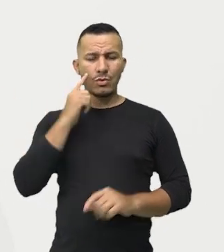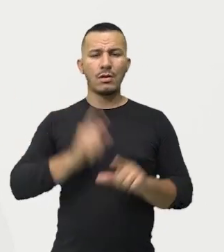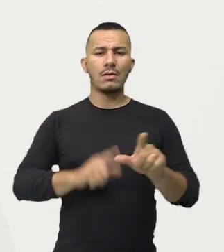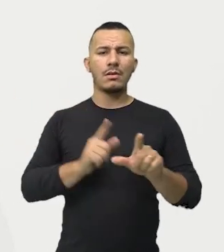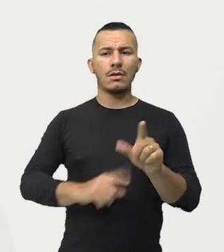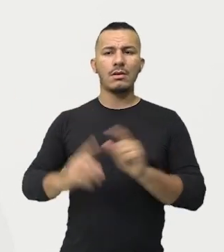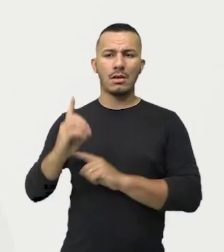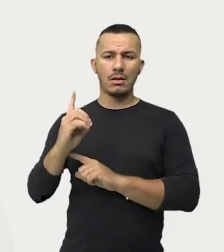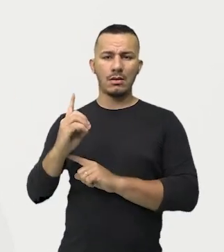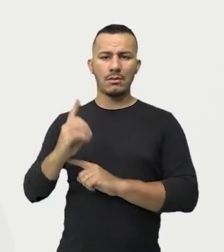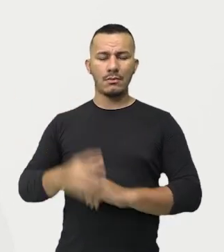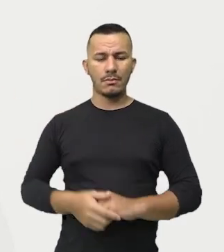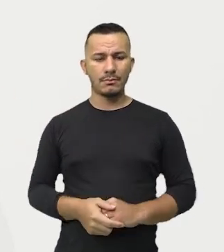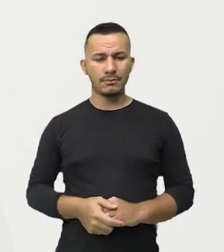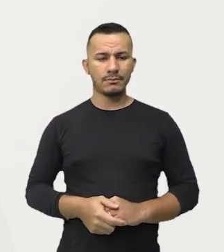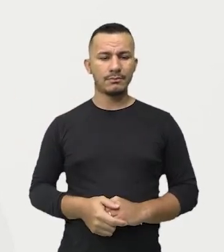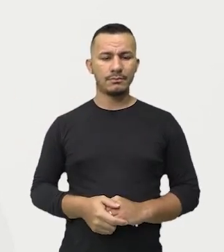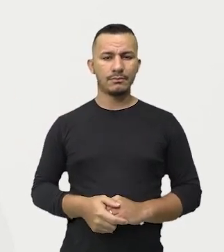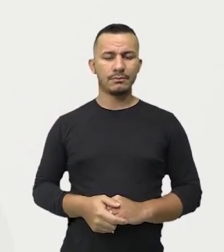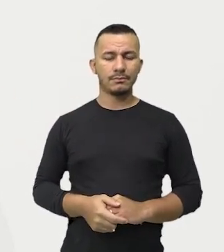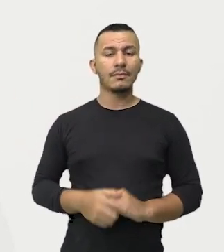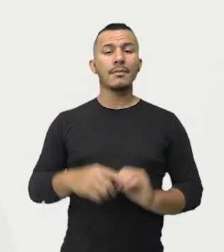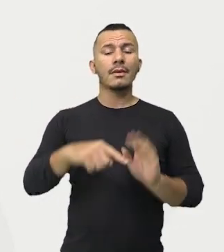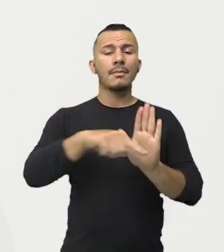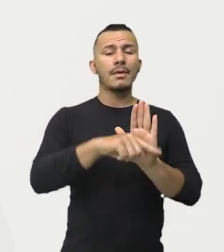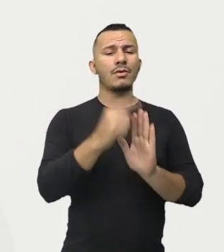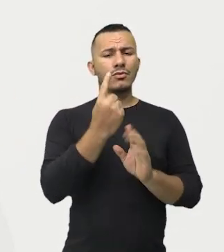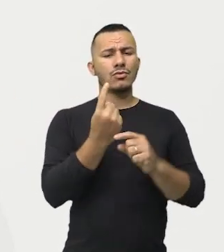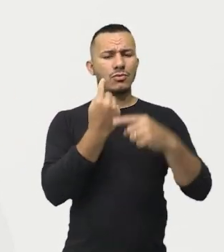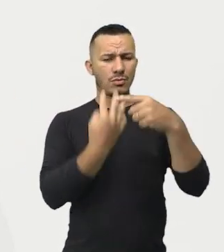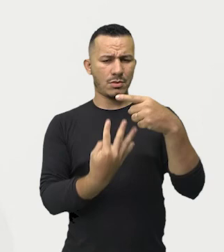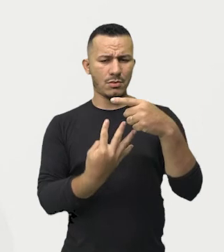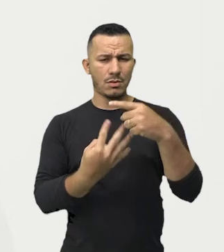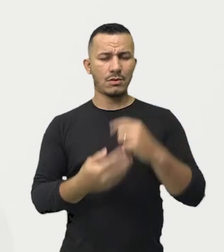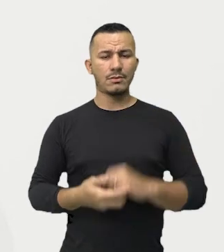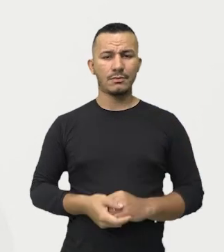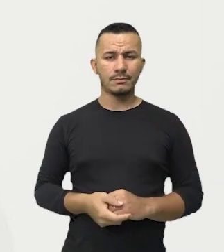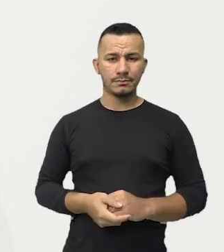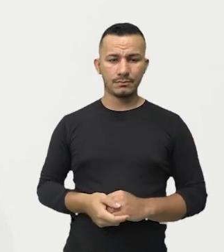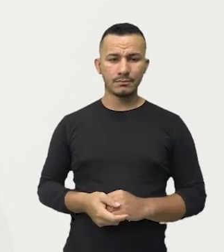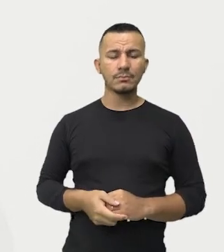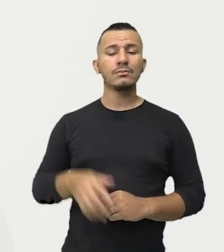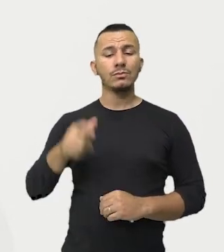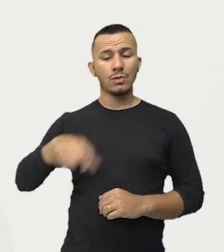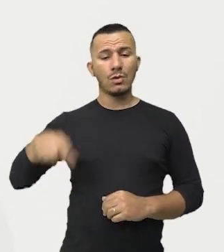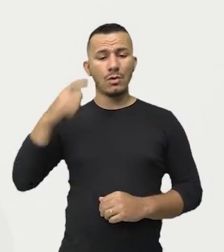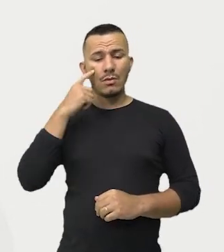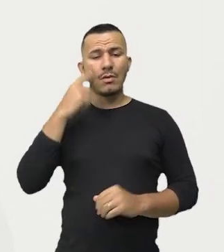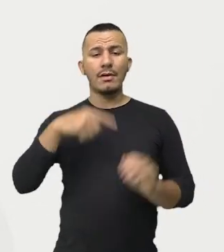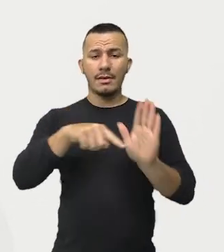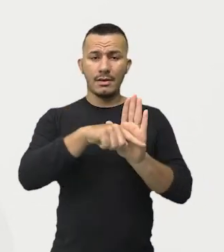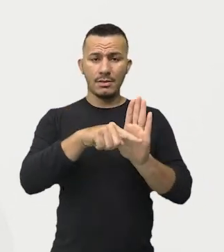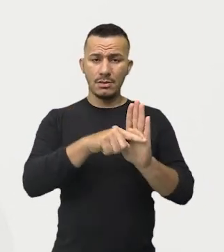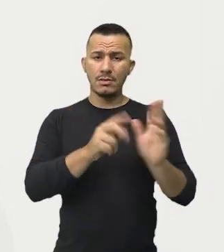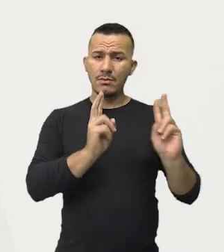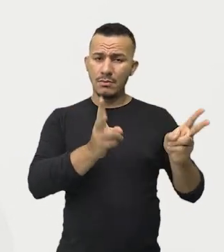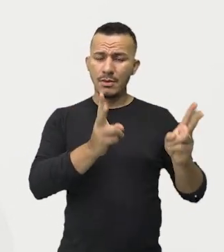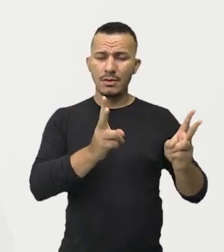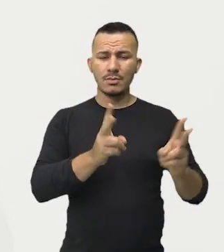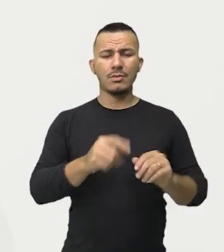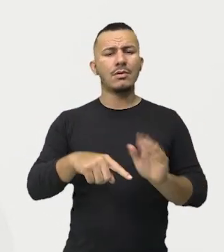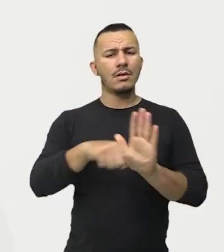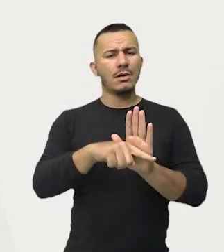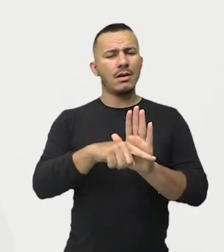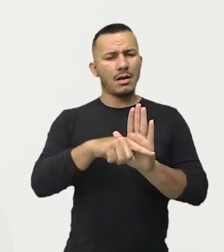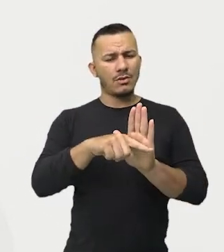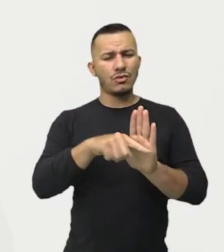D. Temos mais um exemplo que é menos 1 sobre 4. Atenção, pessoal. De novo, número negativo. Com certeza esse